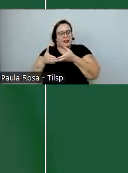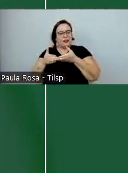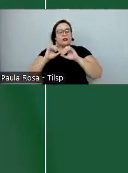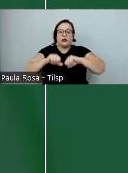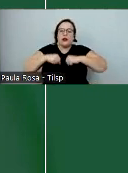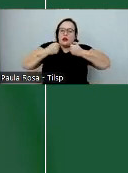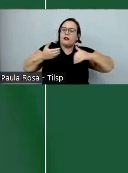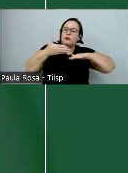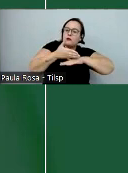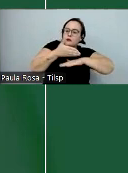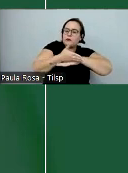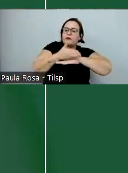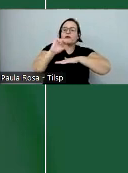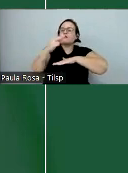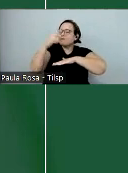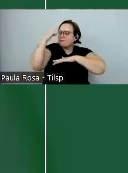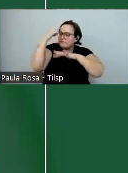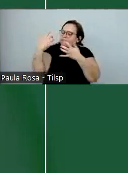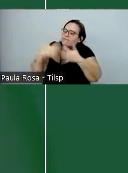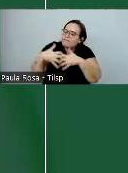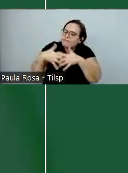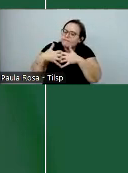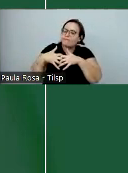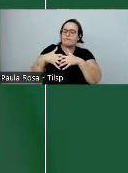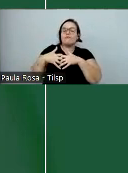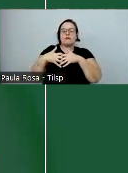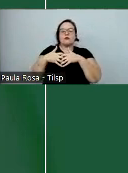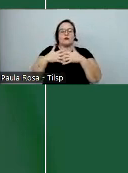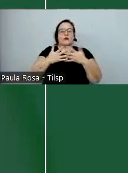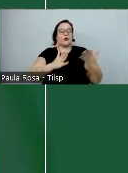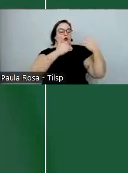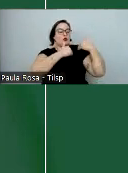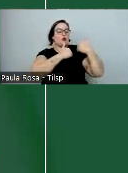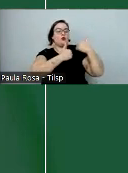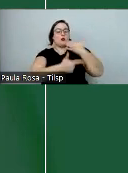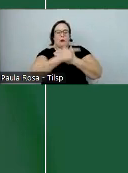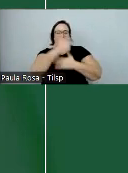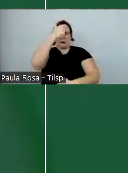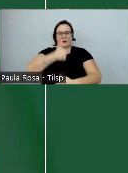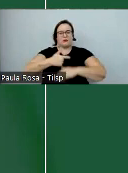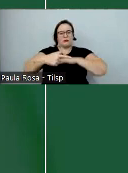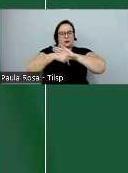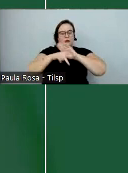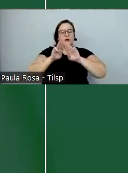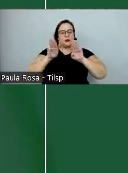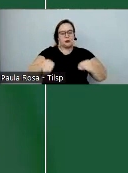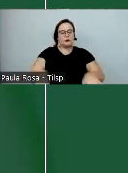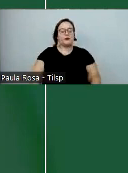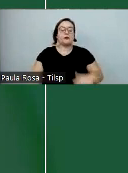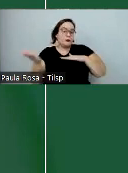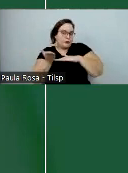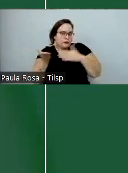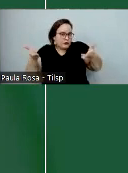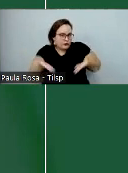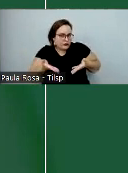da abordagens reflexivas sobre o próprio papel dos museus nas sociedades do presente então essa transformação que a gente